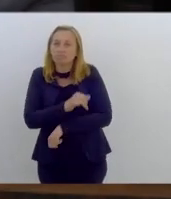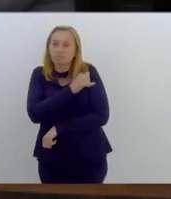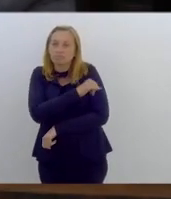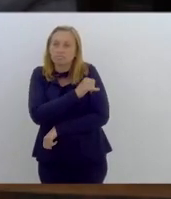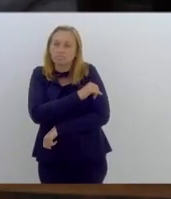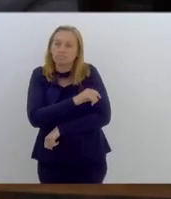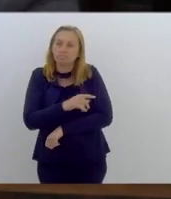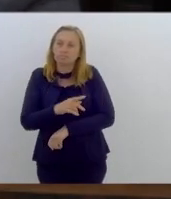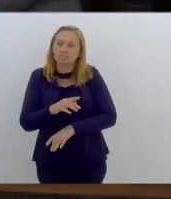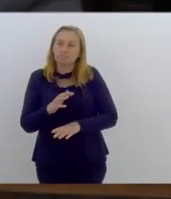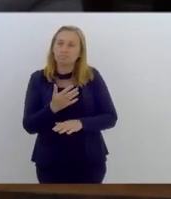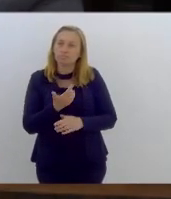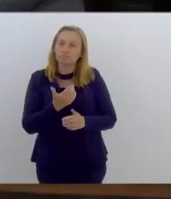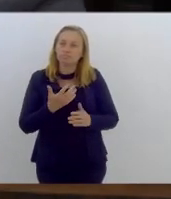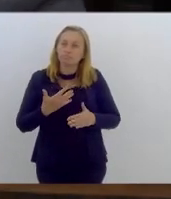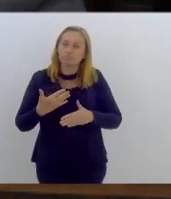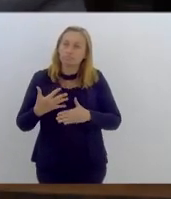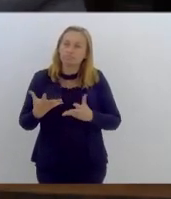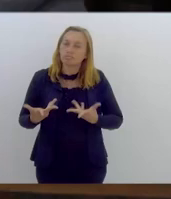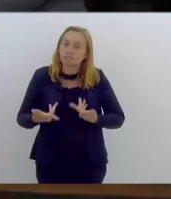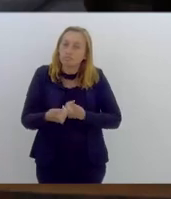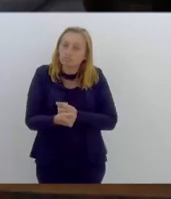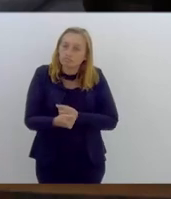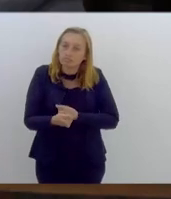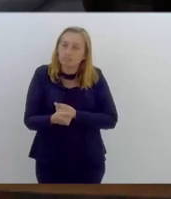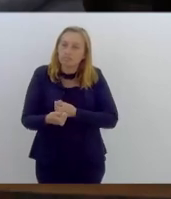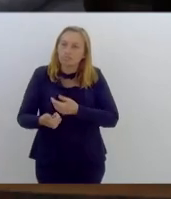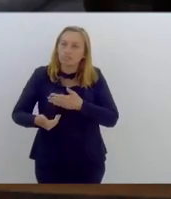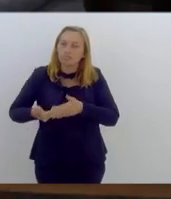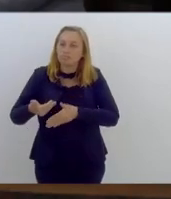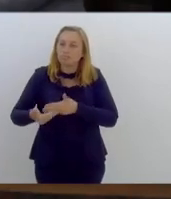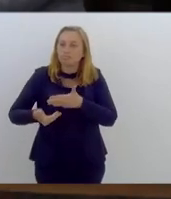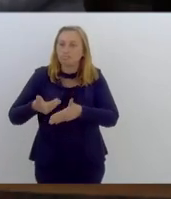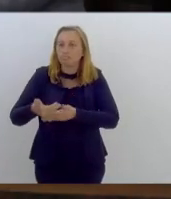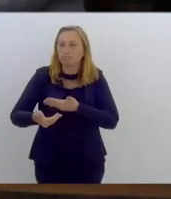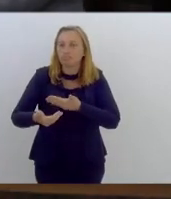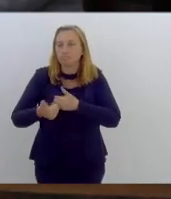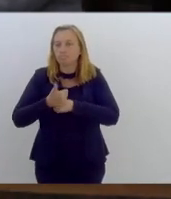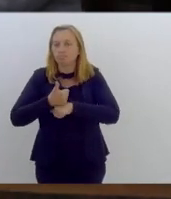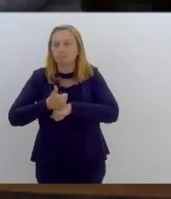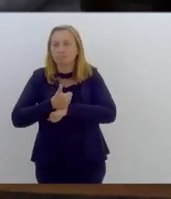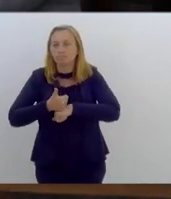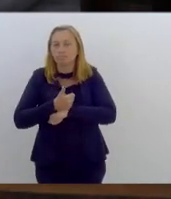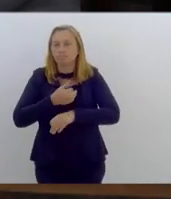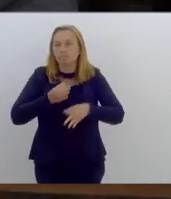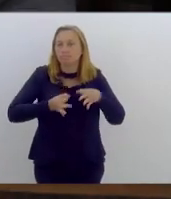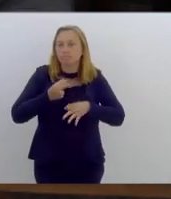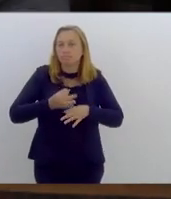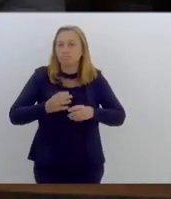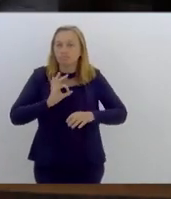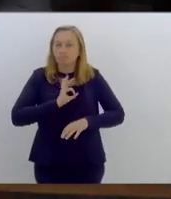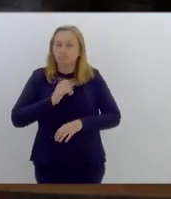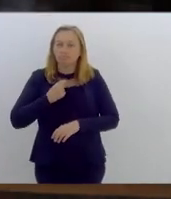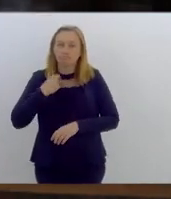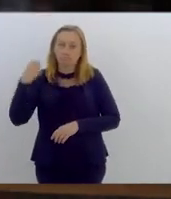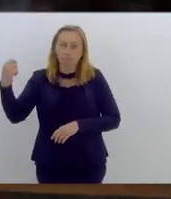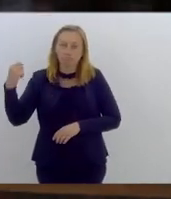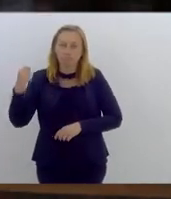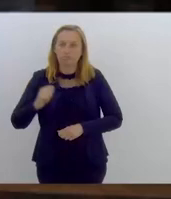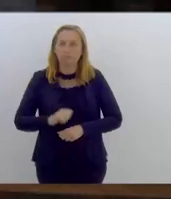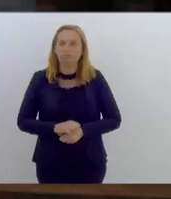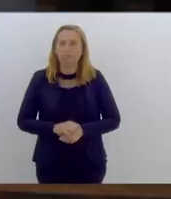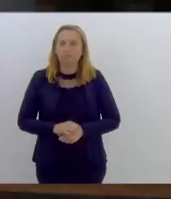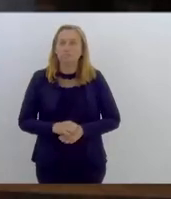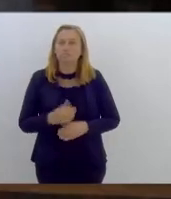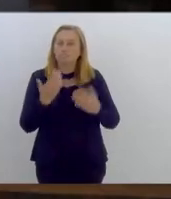em sua brilhante trajetória profissional, pelo qual faz jus à medalha Tiradentes. Muito